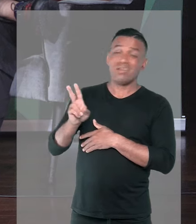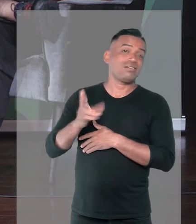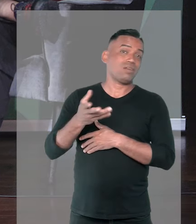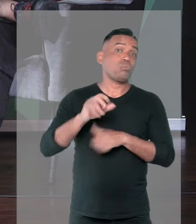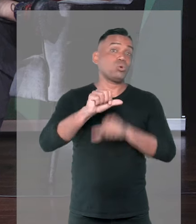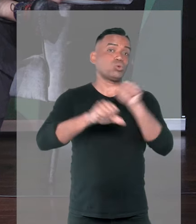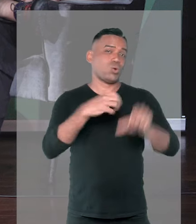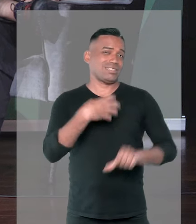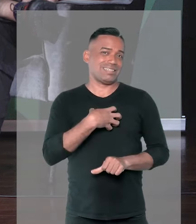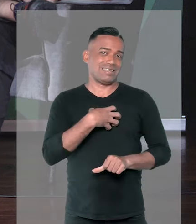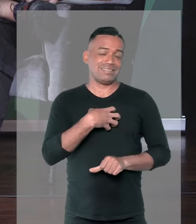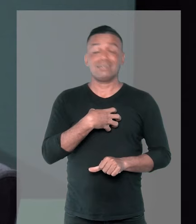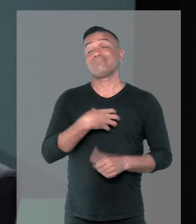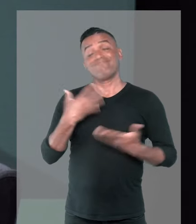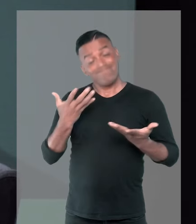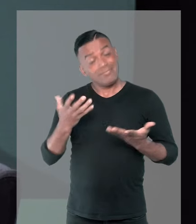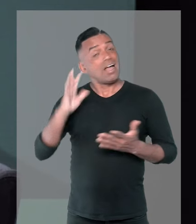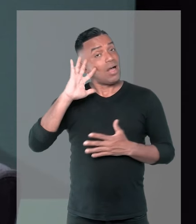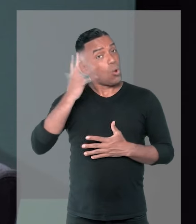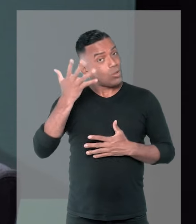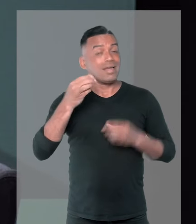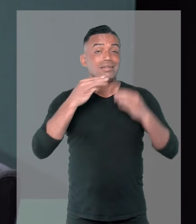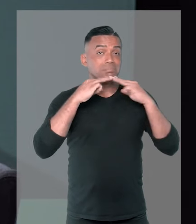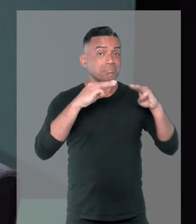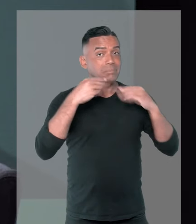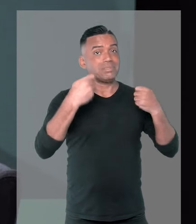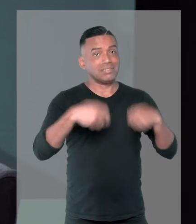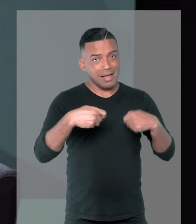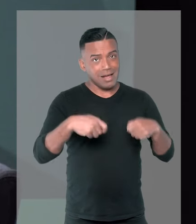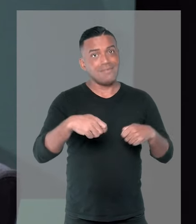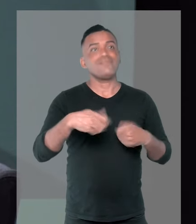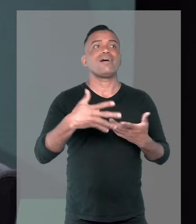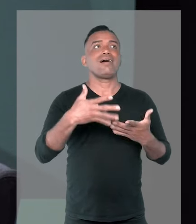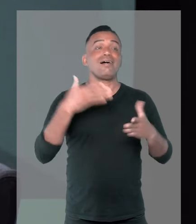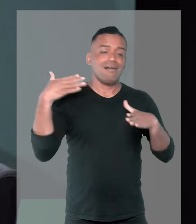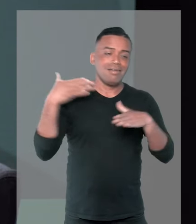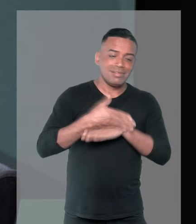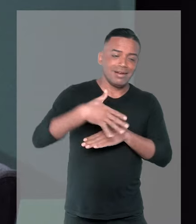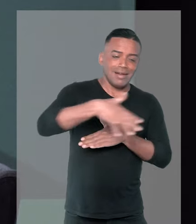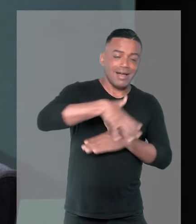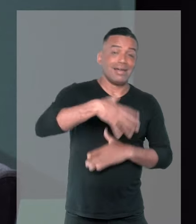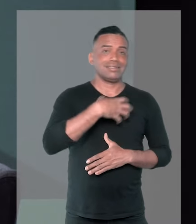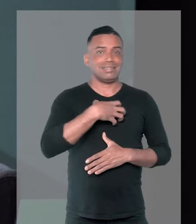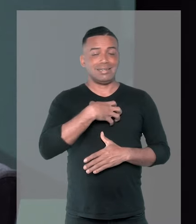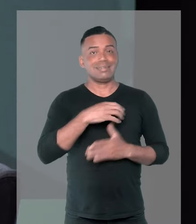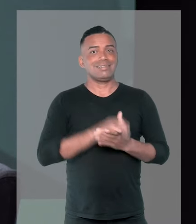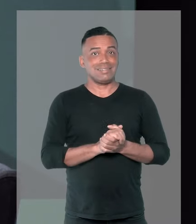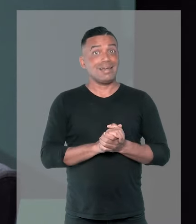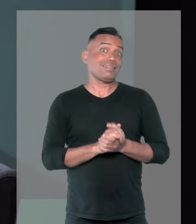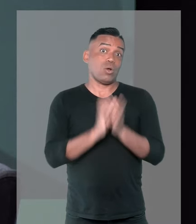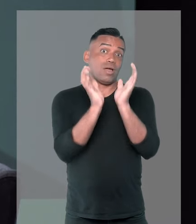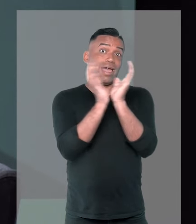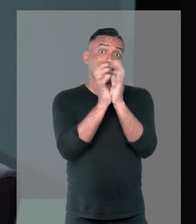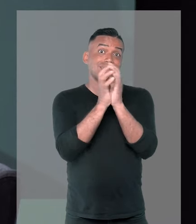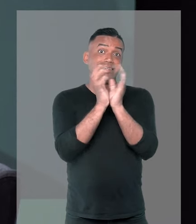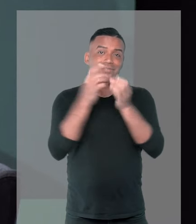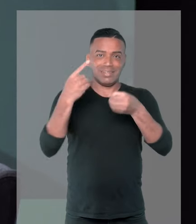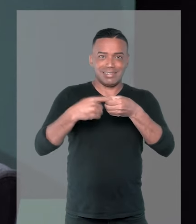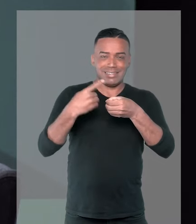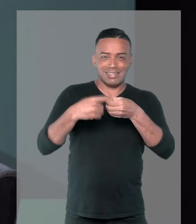Mas acontece que marketing precisava de uma ciência né E você sabe a gente é de Recife né tanto Rosário como